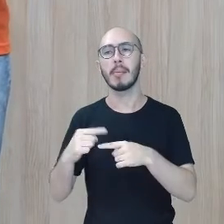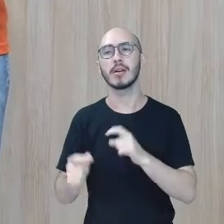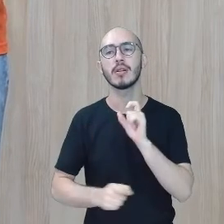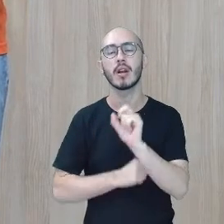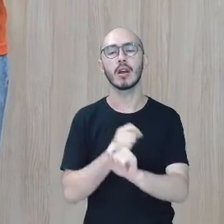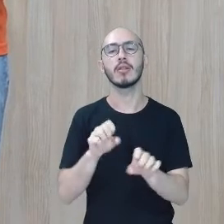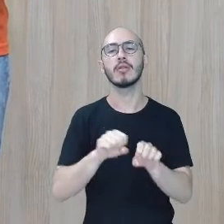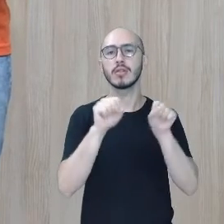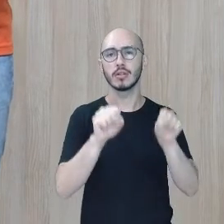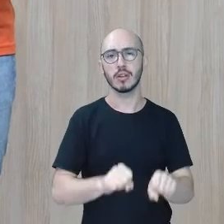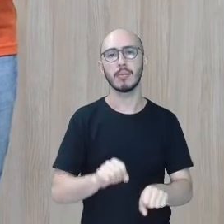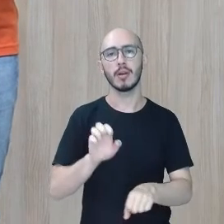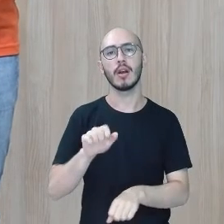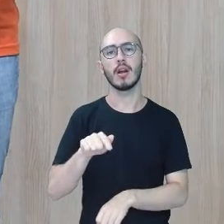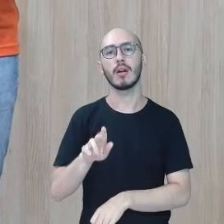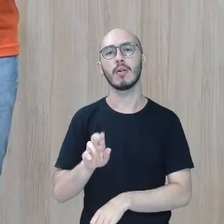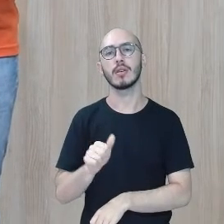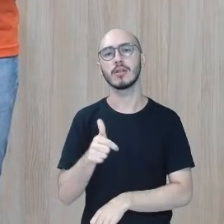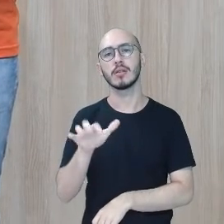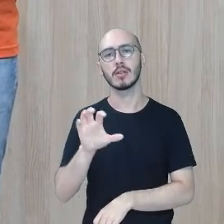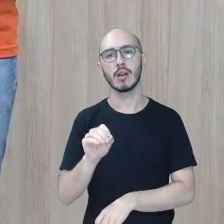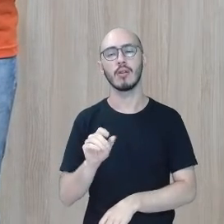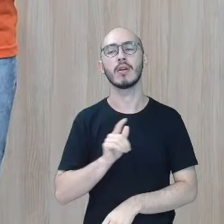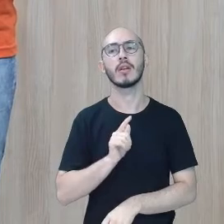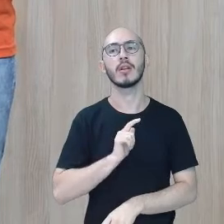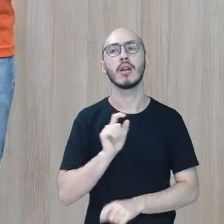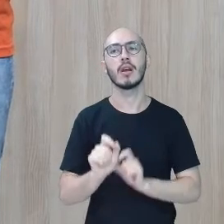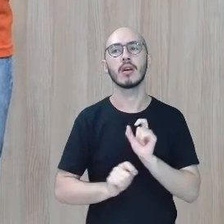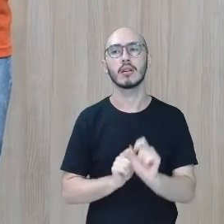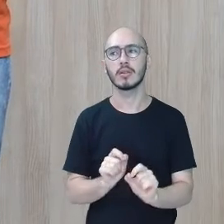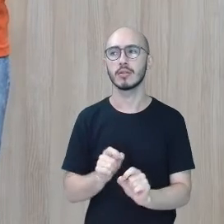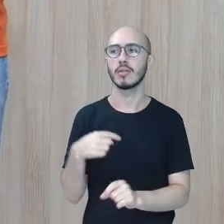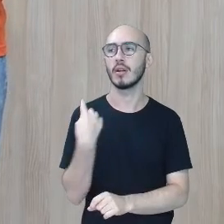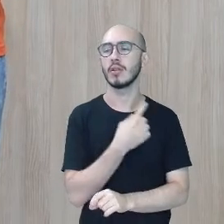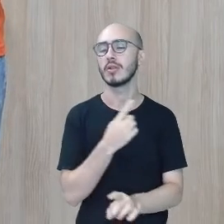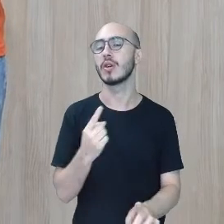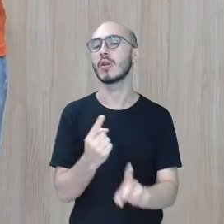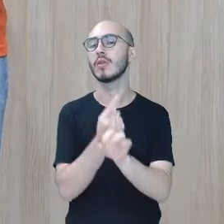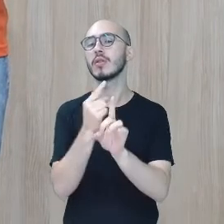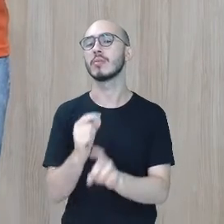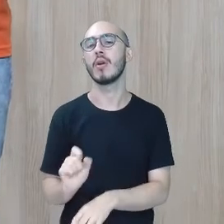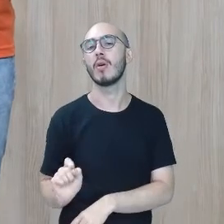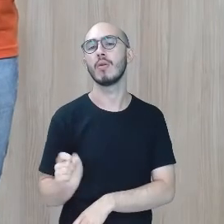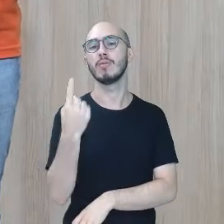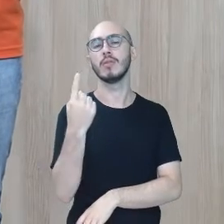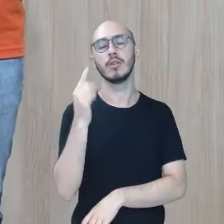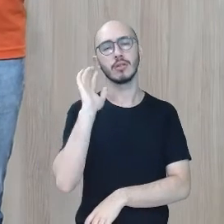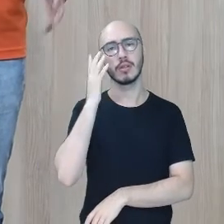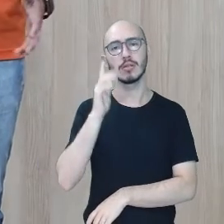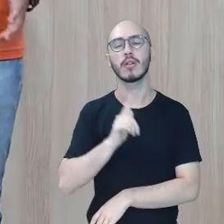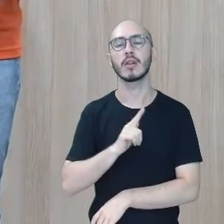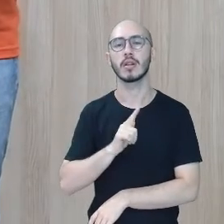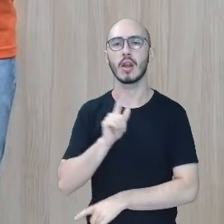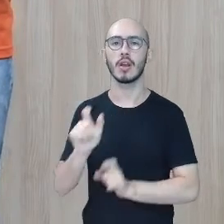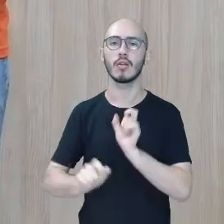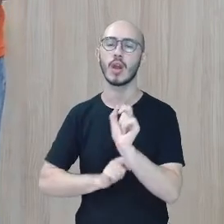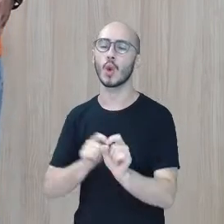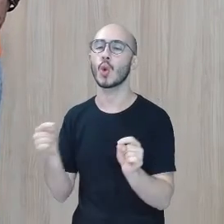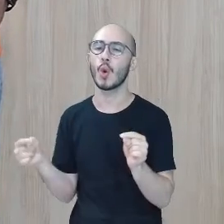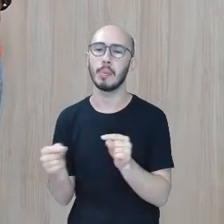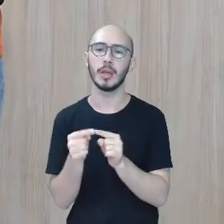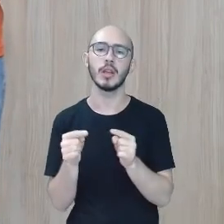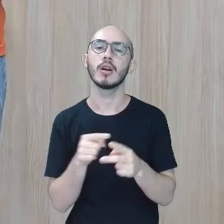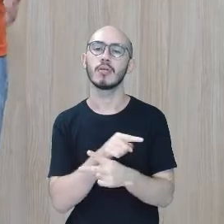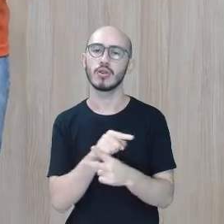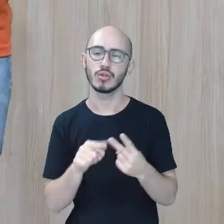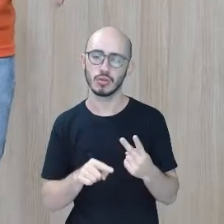a gente junta 2 equações com 2 incógnitas, a gente encontra uma única solução que satisfaz as 2